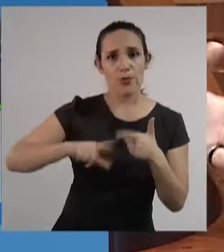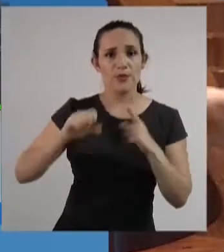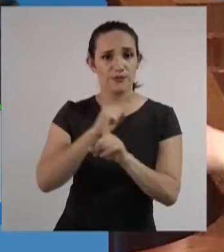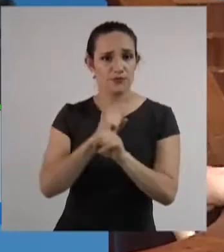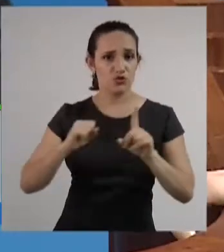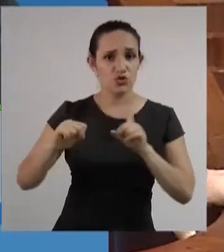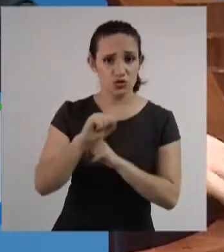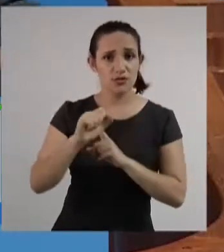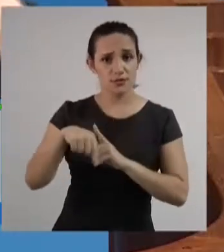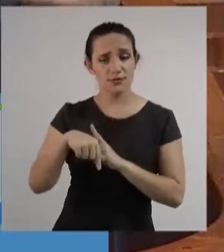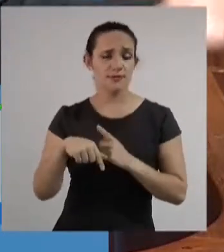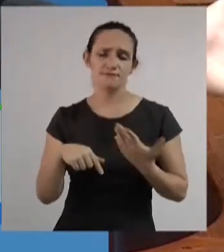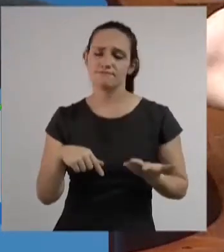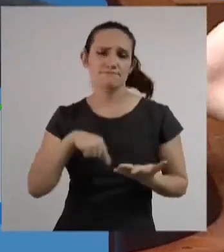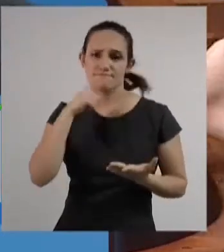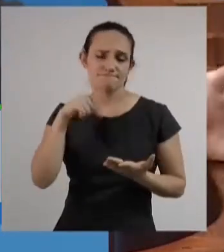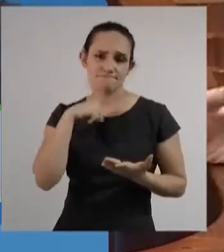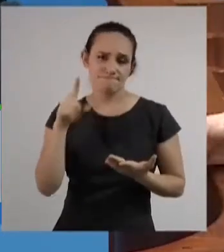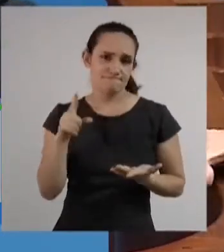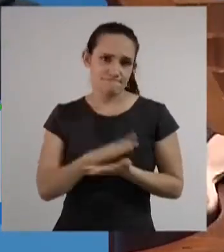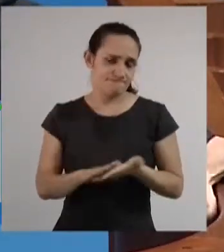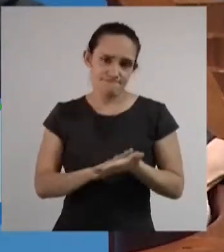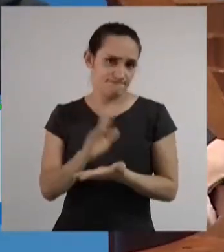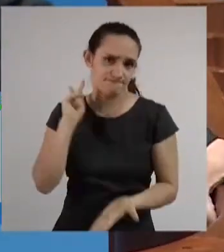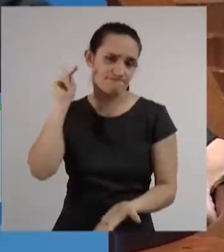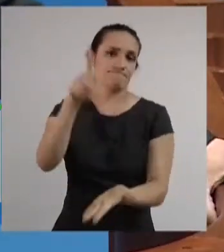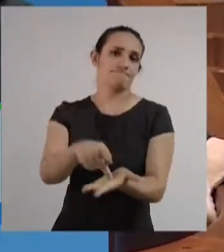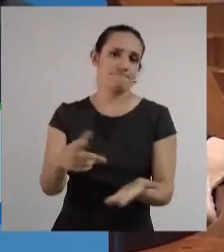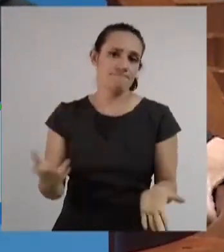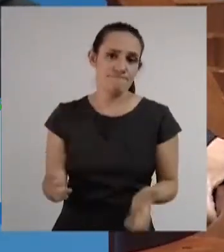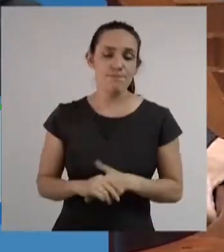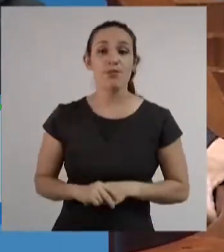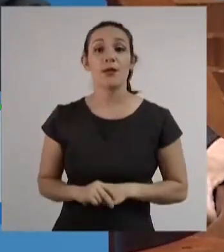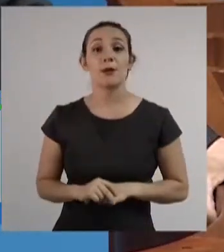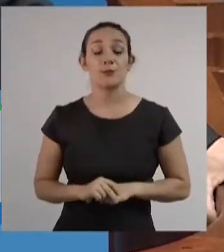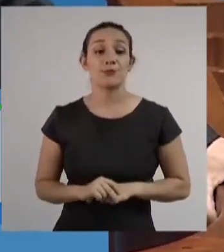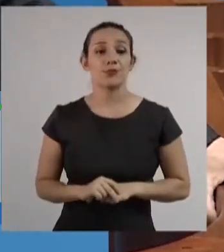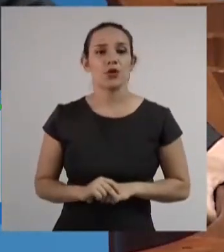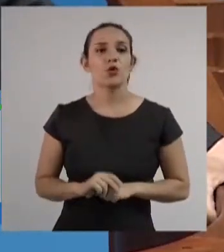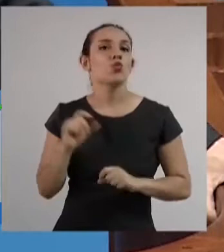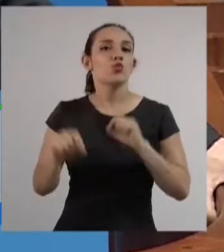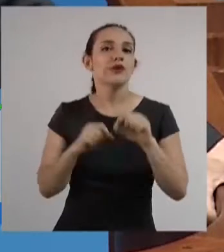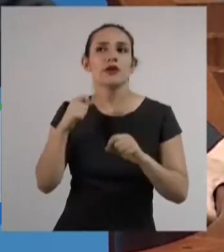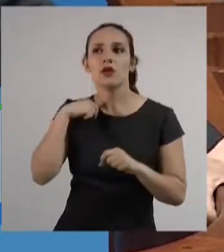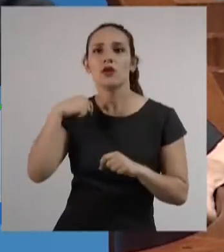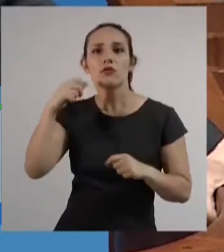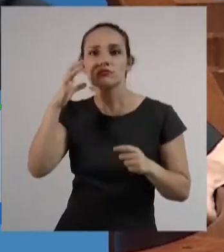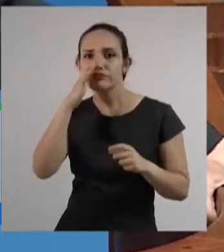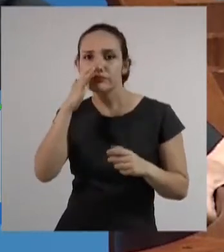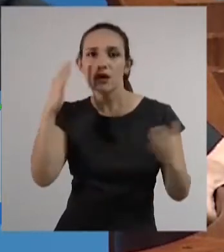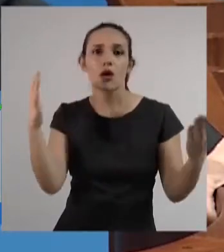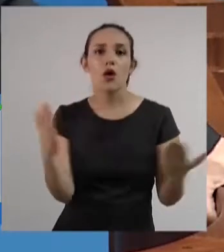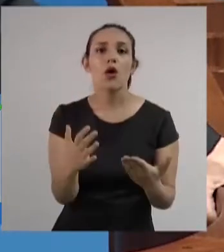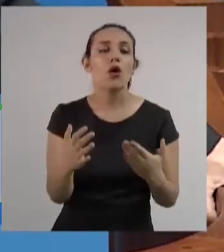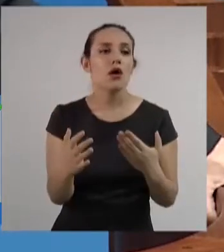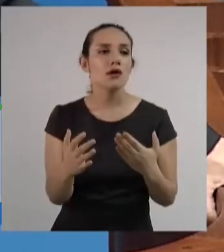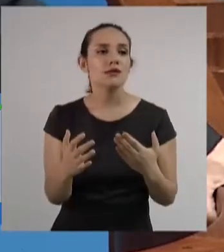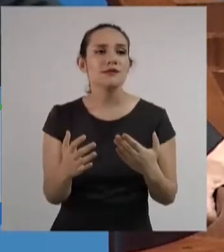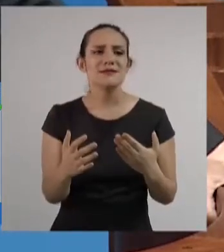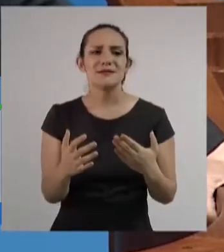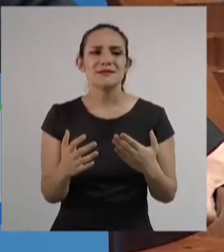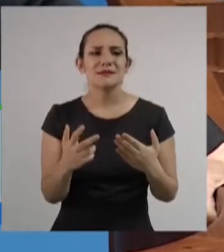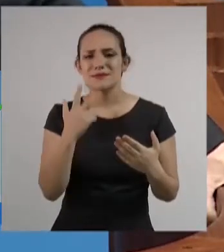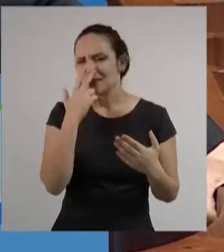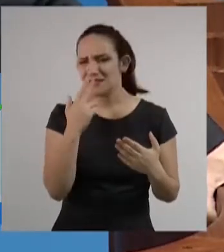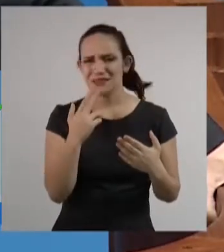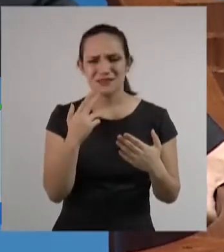sociedade brasileira vem enfrentando, a gente não vê nada de concreto. O que a gente está assistindo é uma bateção